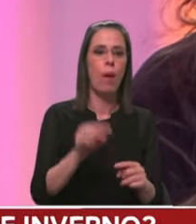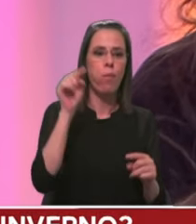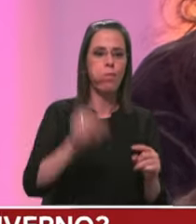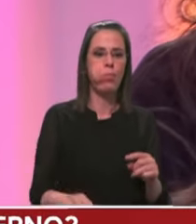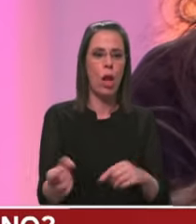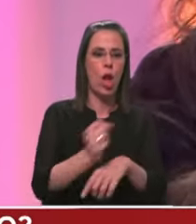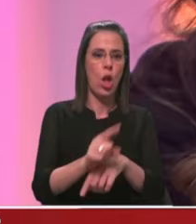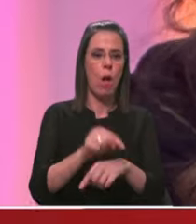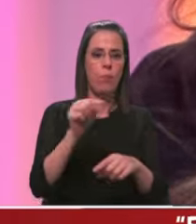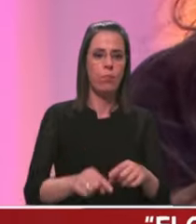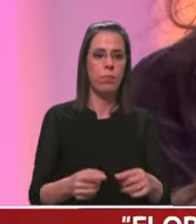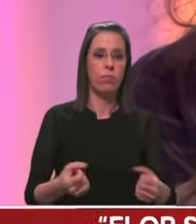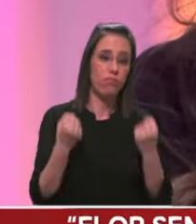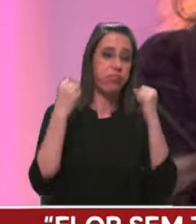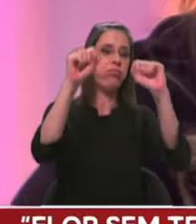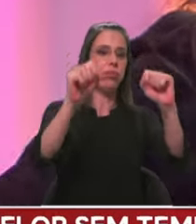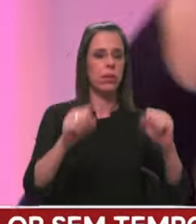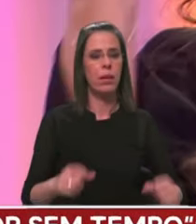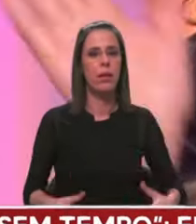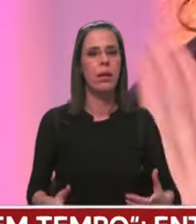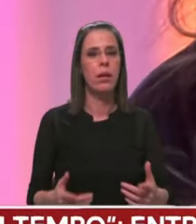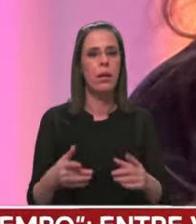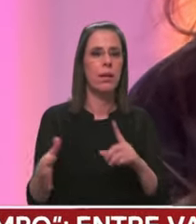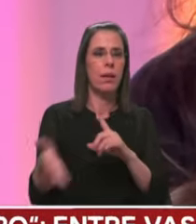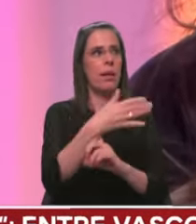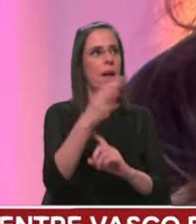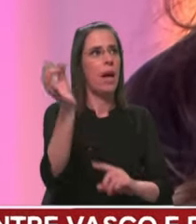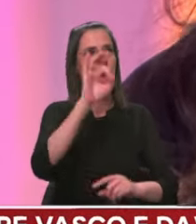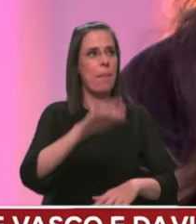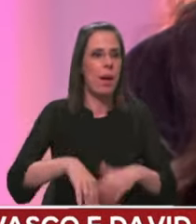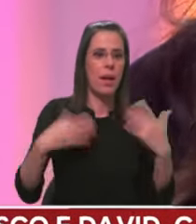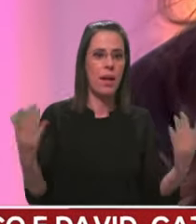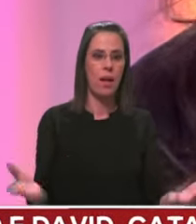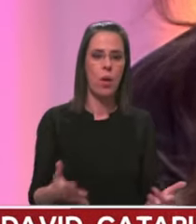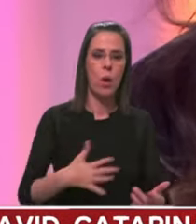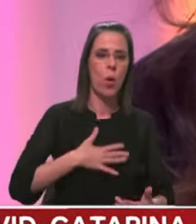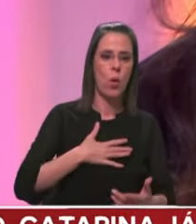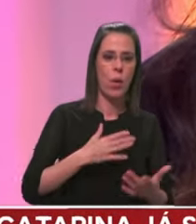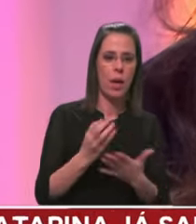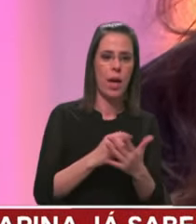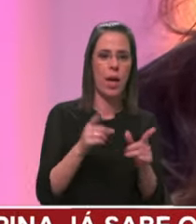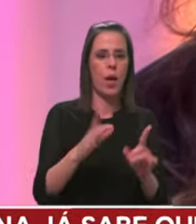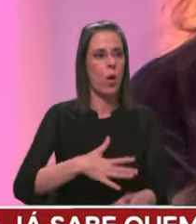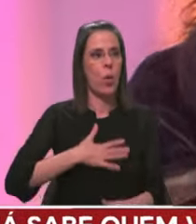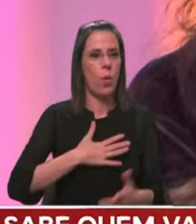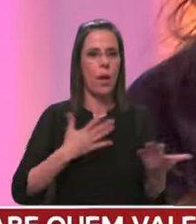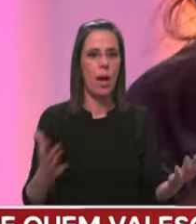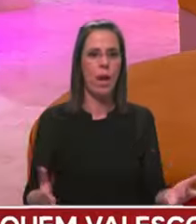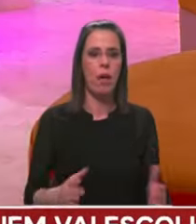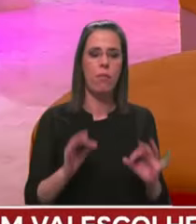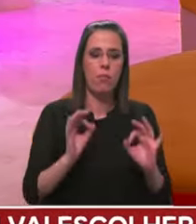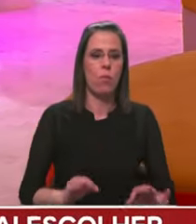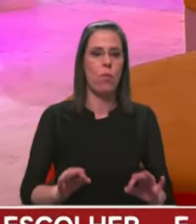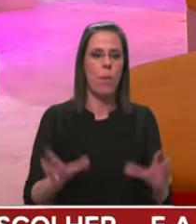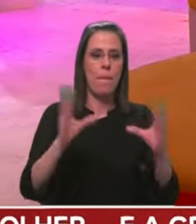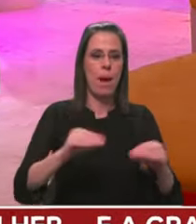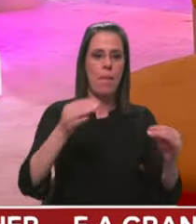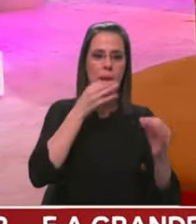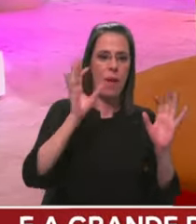era logo a impulsividade de a bandeira amarela, ou já não quero nada contigo, ou ficamos por